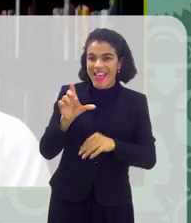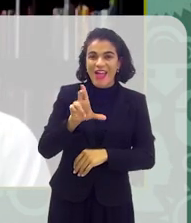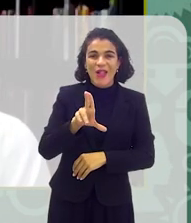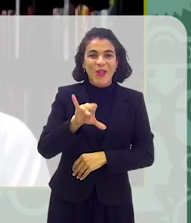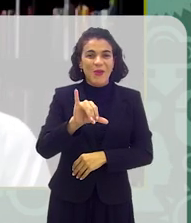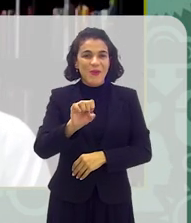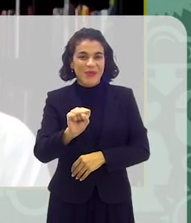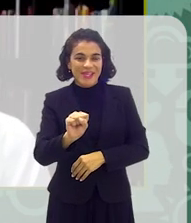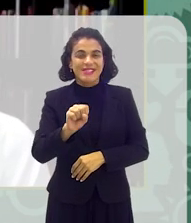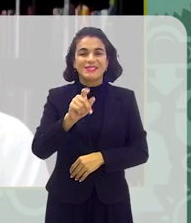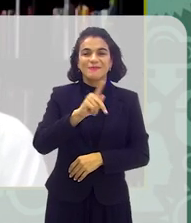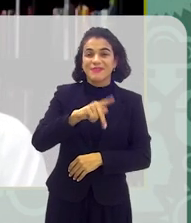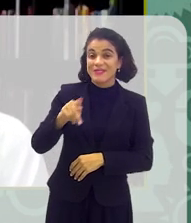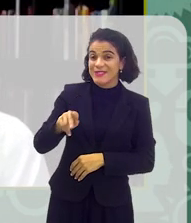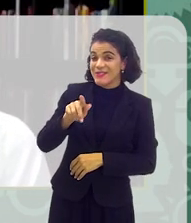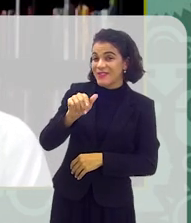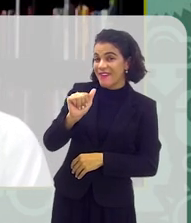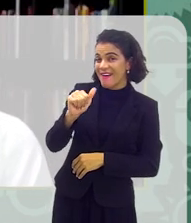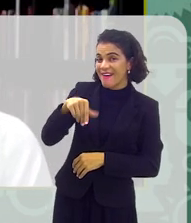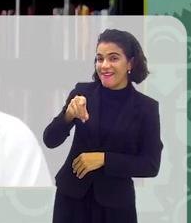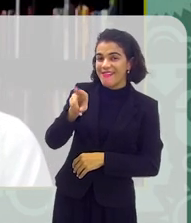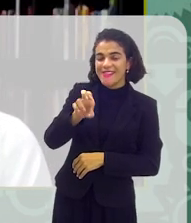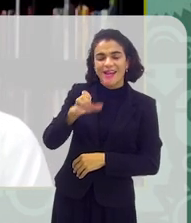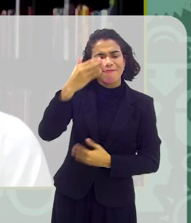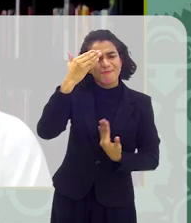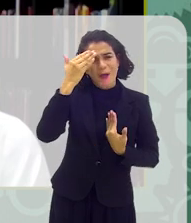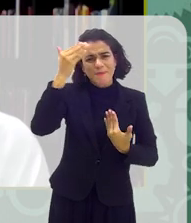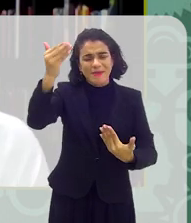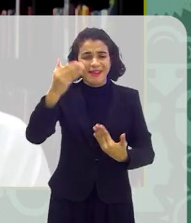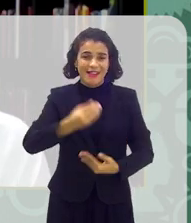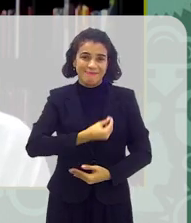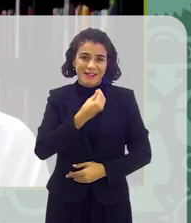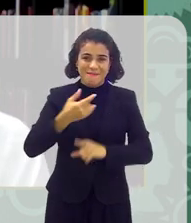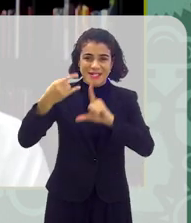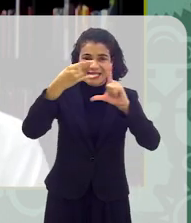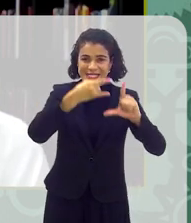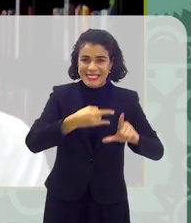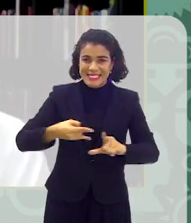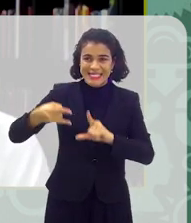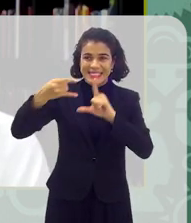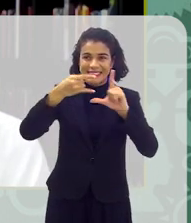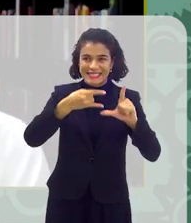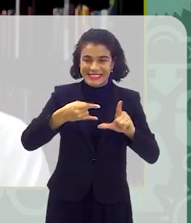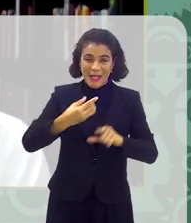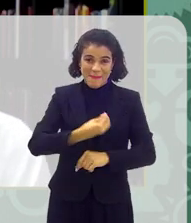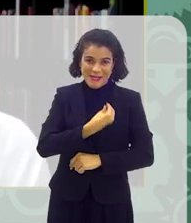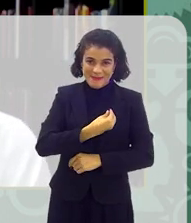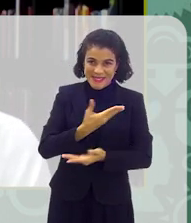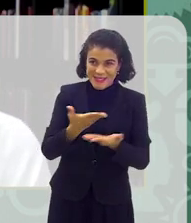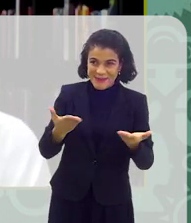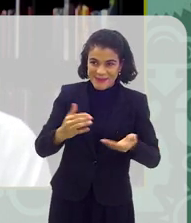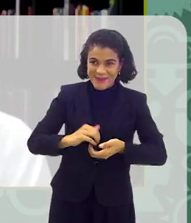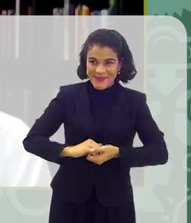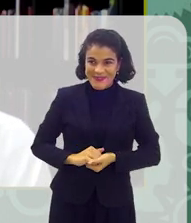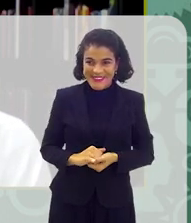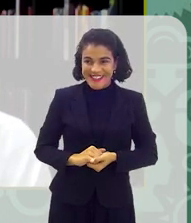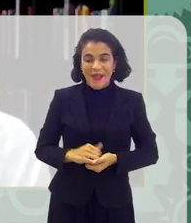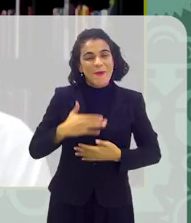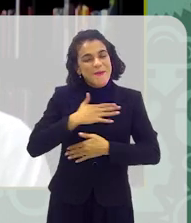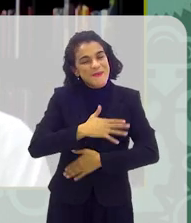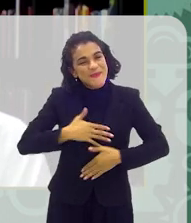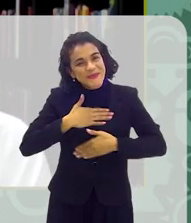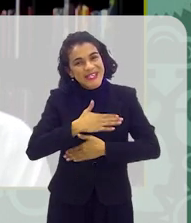né? Luiz Gustavo, professor André, muito obrigada pela presença de vocês. Muito obrigada mesmo pela